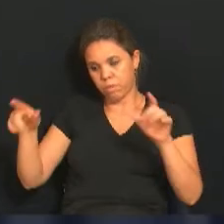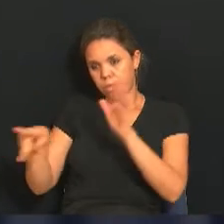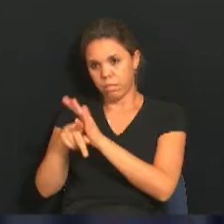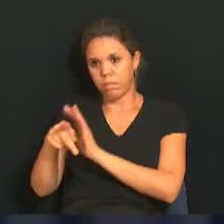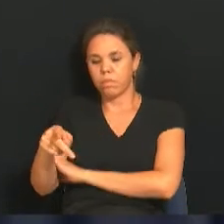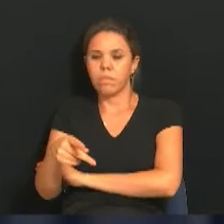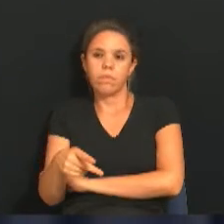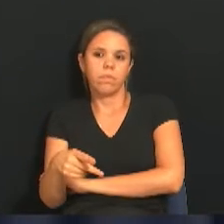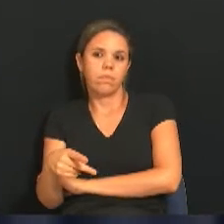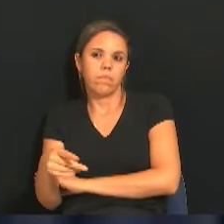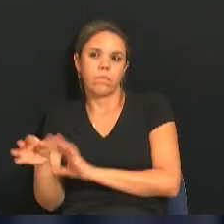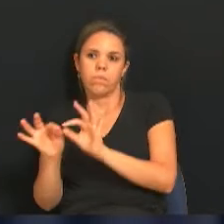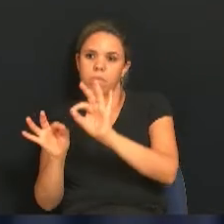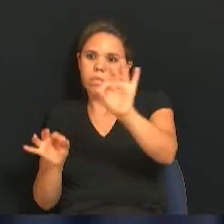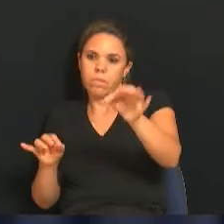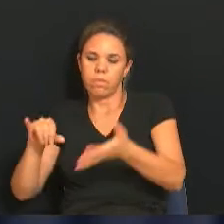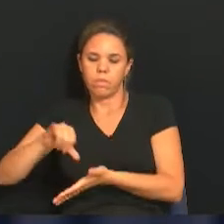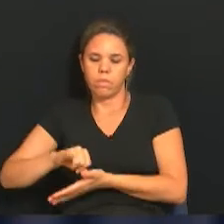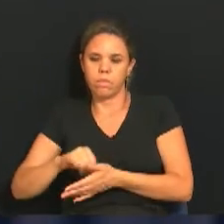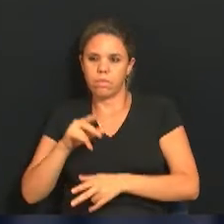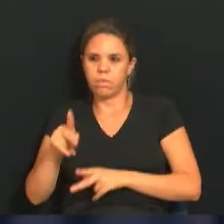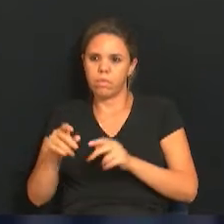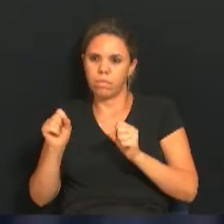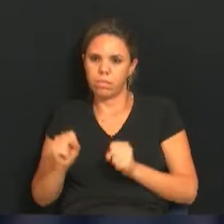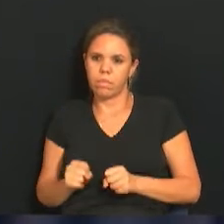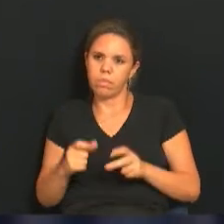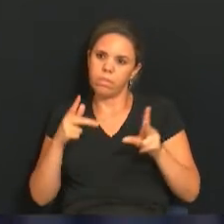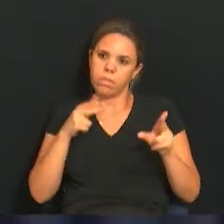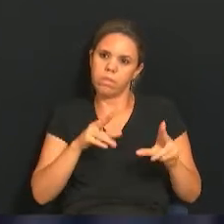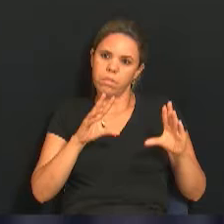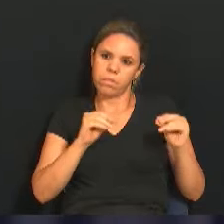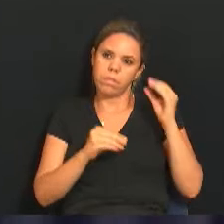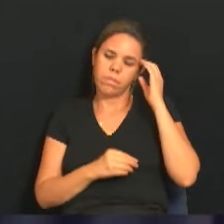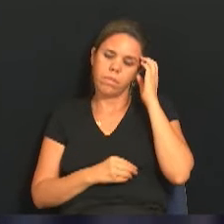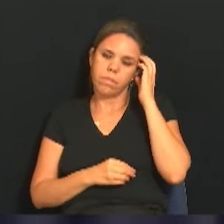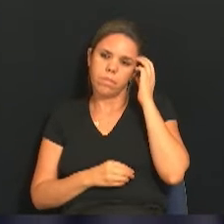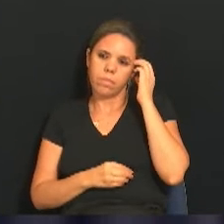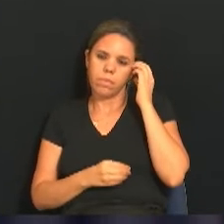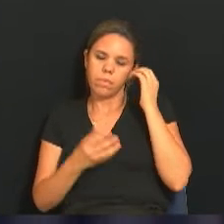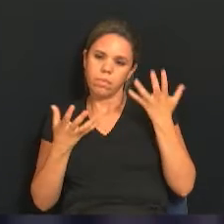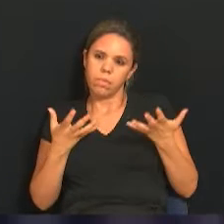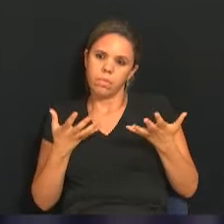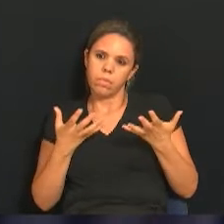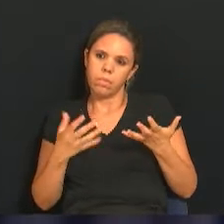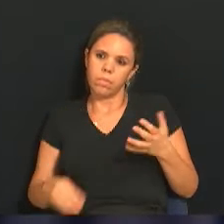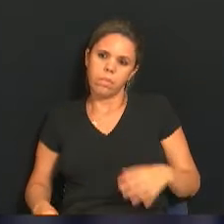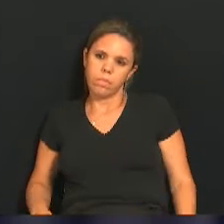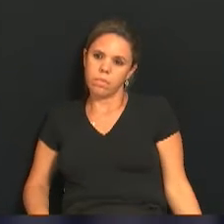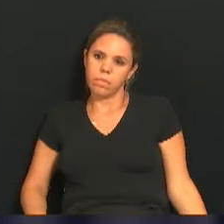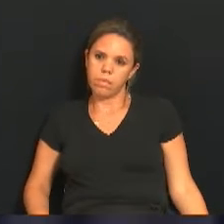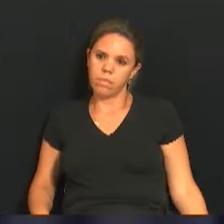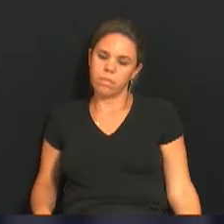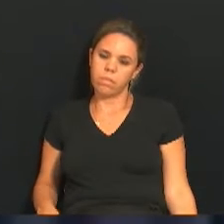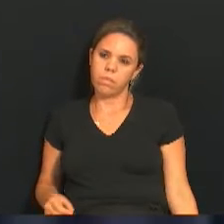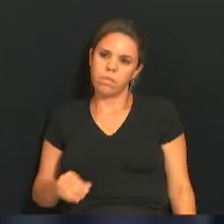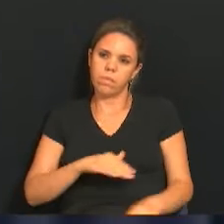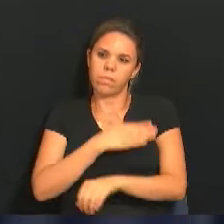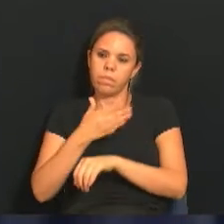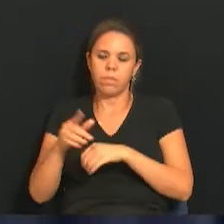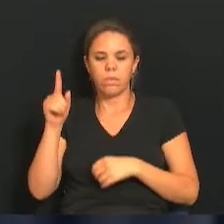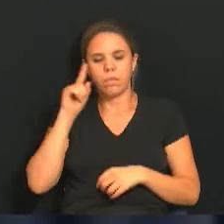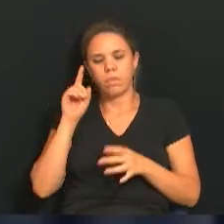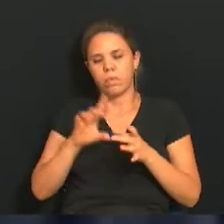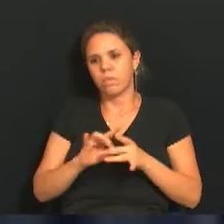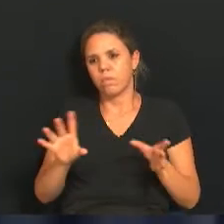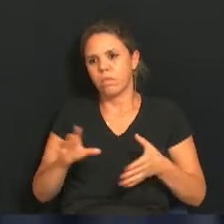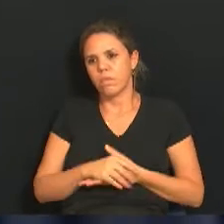seja tão longe do centro, onde que essa pessoa possa passar a noite, e se ela quiser fazer uso do centro de Campinas durante o dia, ela ficaria à